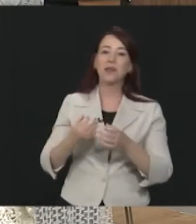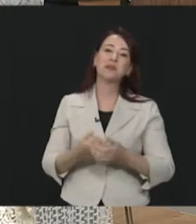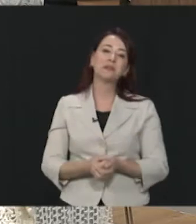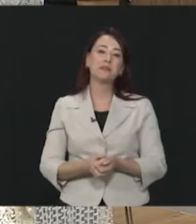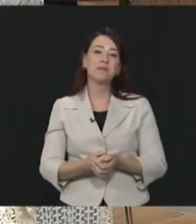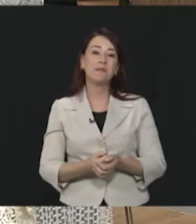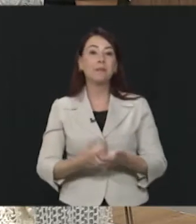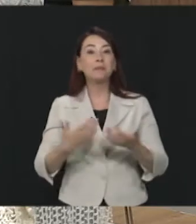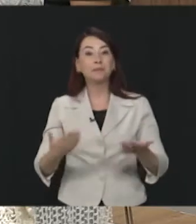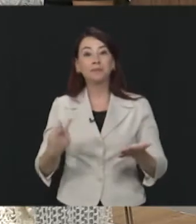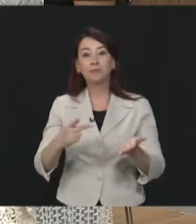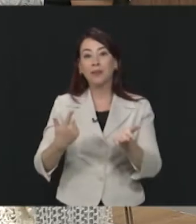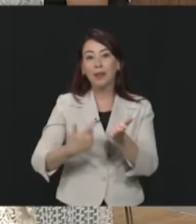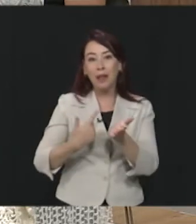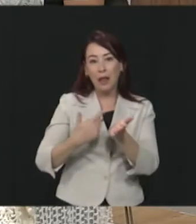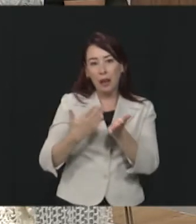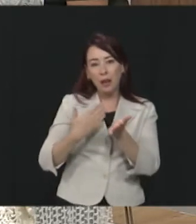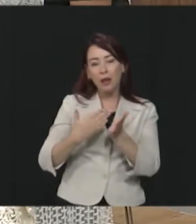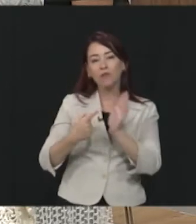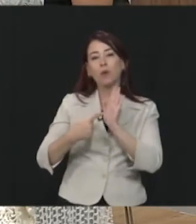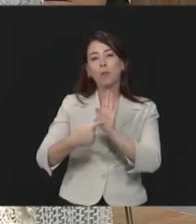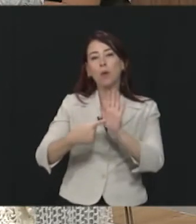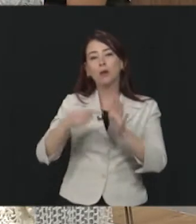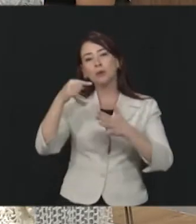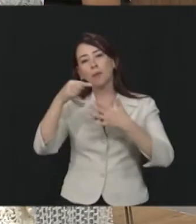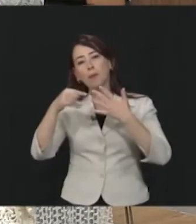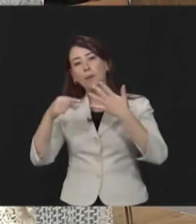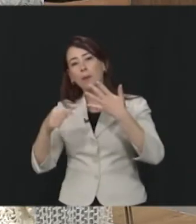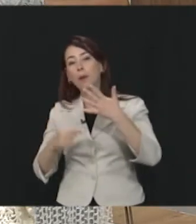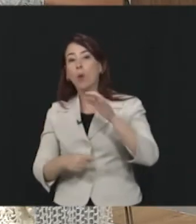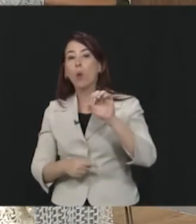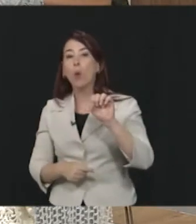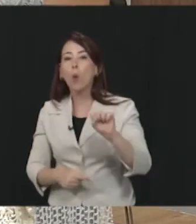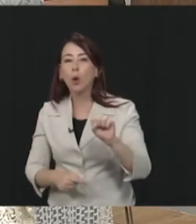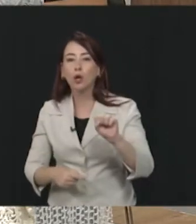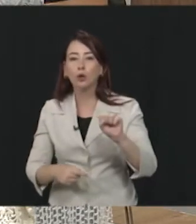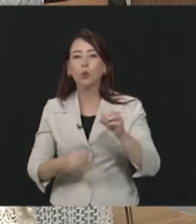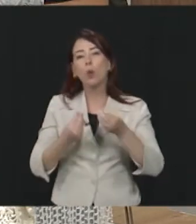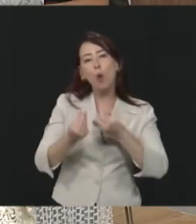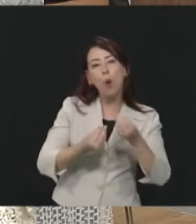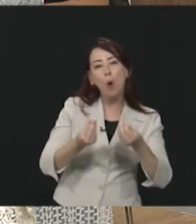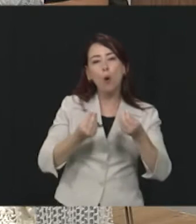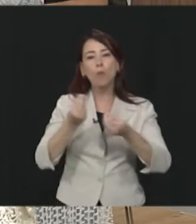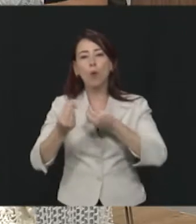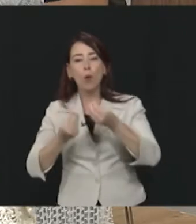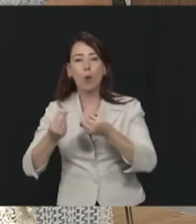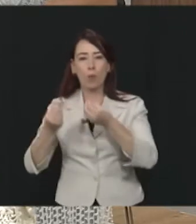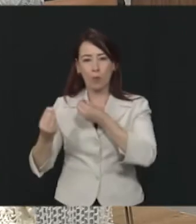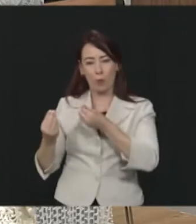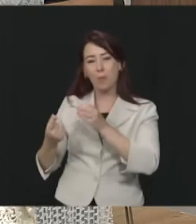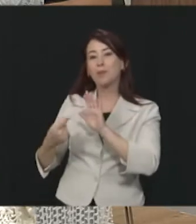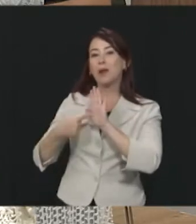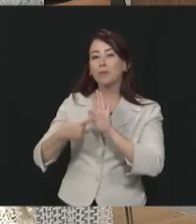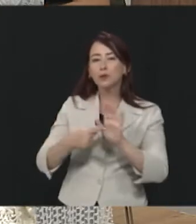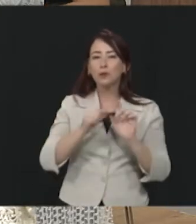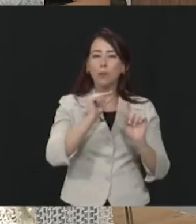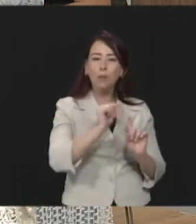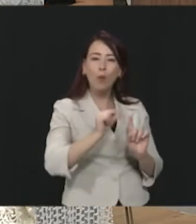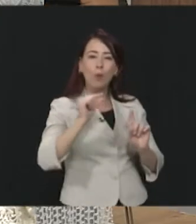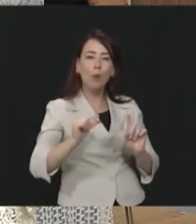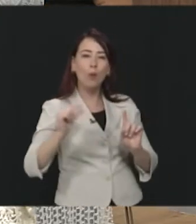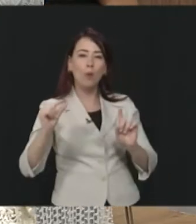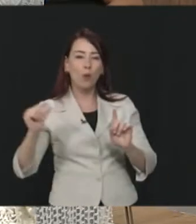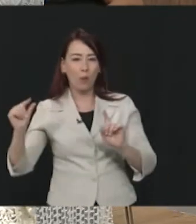aborda 8 técnicas, né, e suas variações. Então, o que a gente trouxe aqui foi uma amostra, né? Um pouquinho de tudo. Um pouquinho de